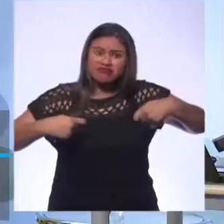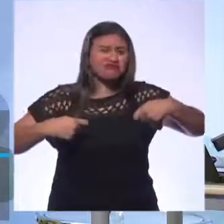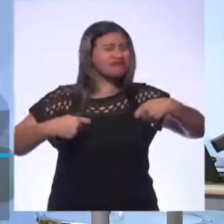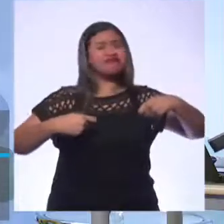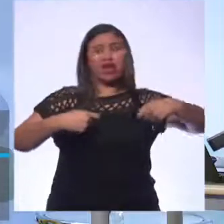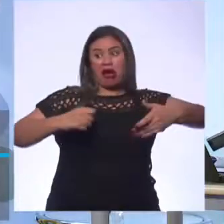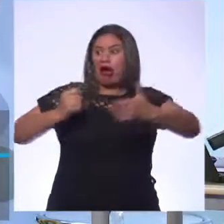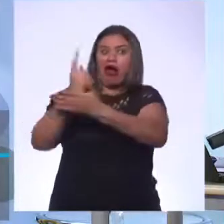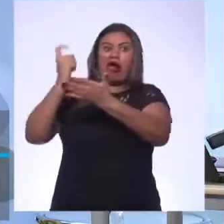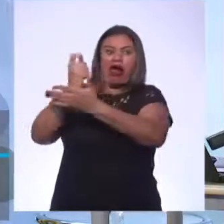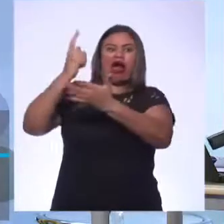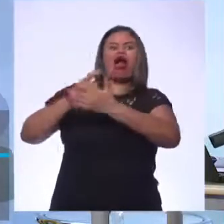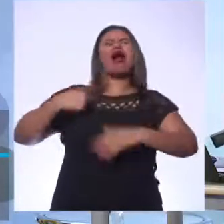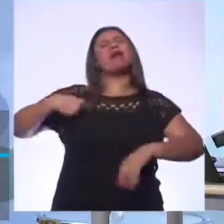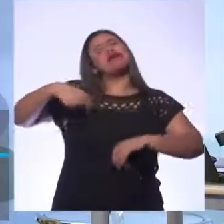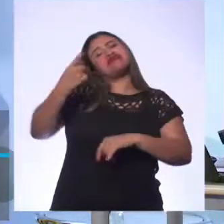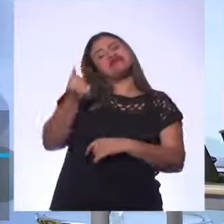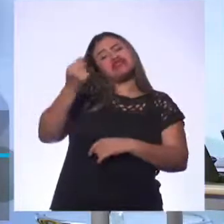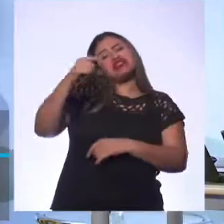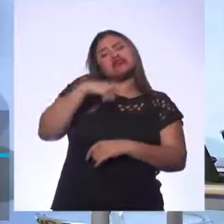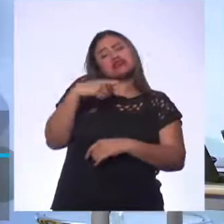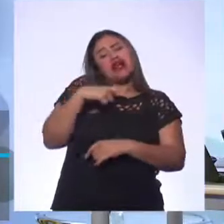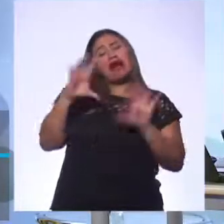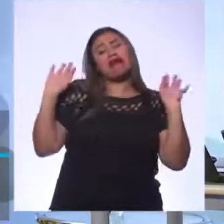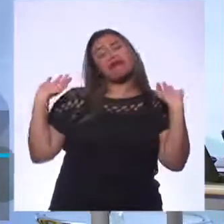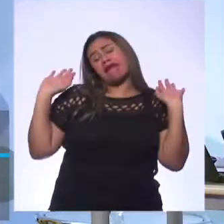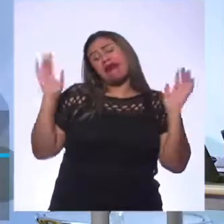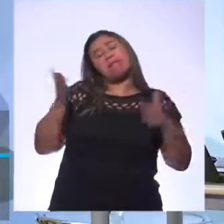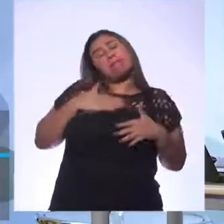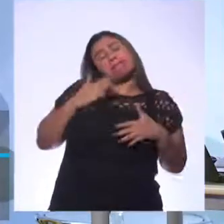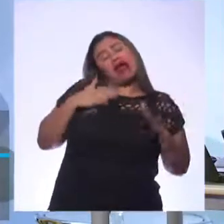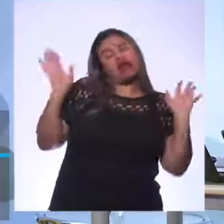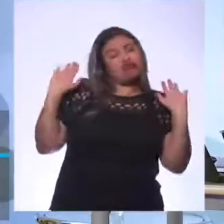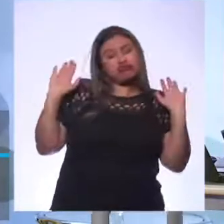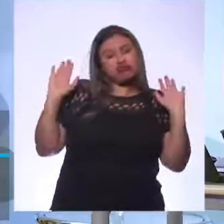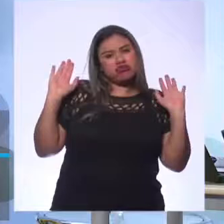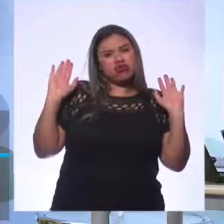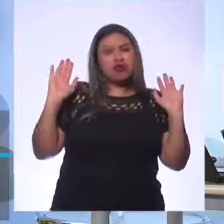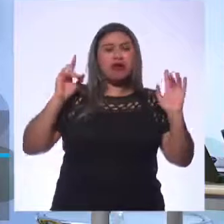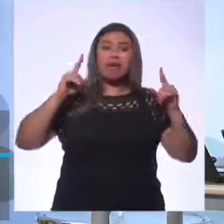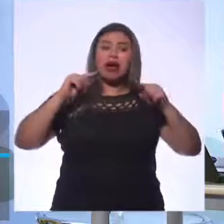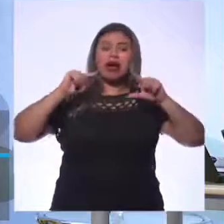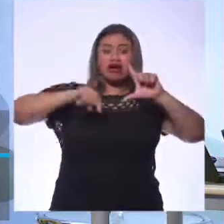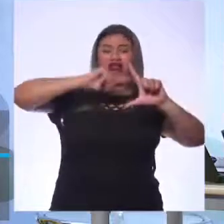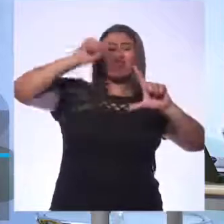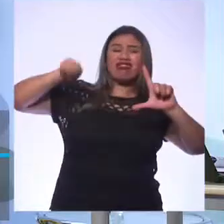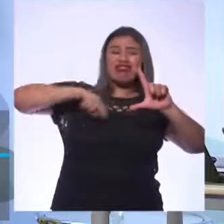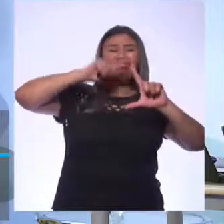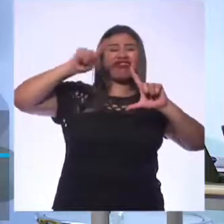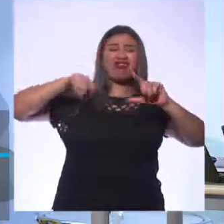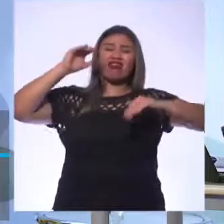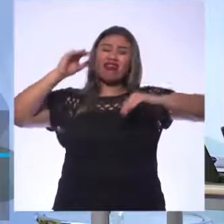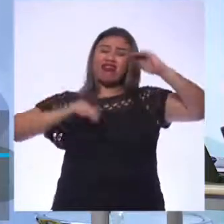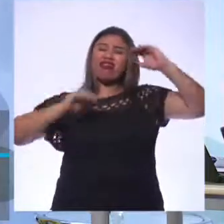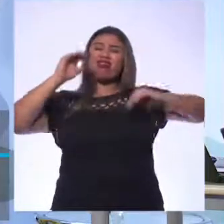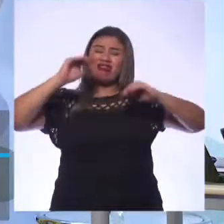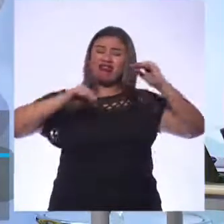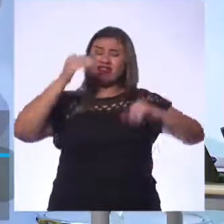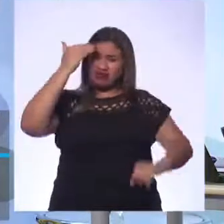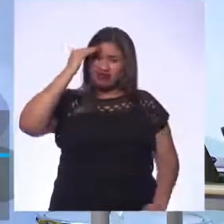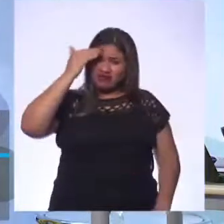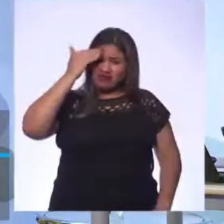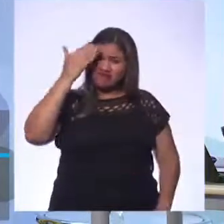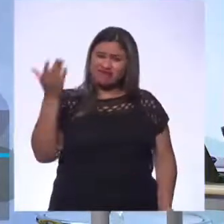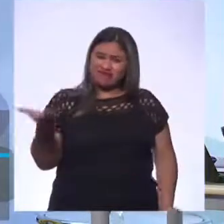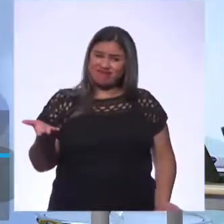Ah, mas eu tenho dinheiro para comprar. Então, mas aí você está fazendo essa roda girar de uma forma muito desigual. Né?